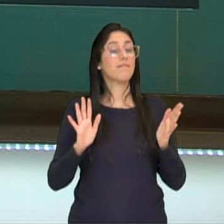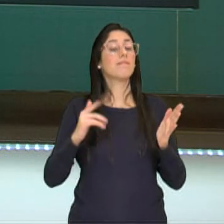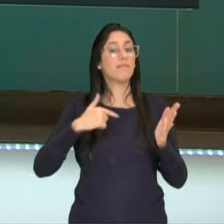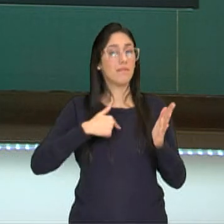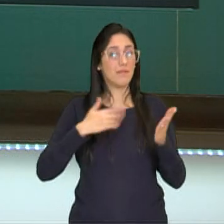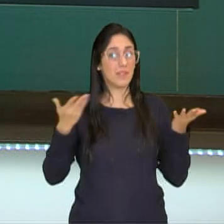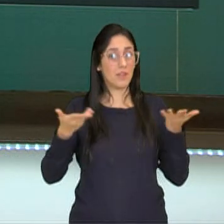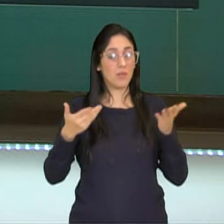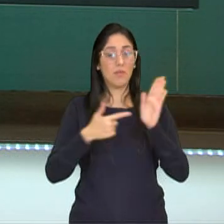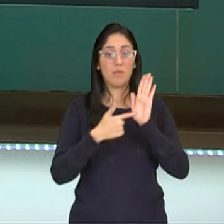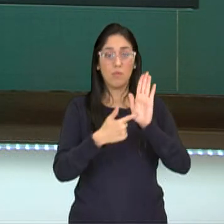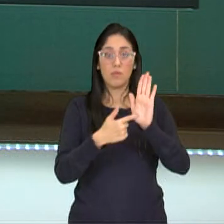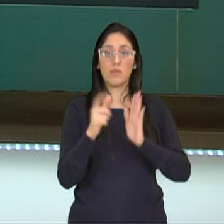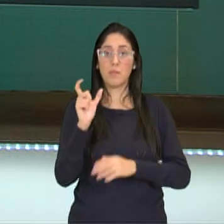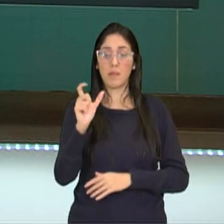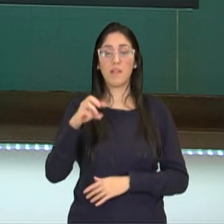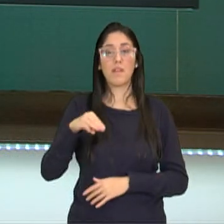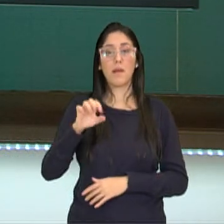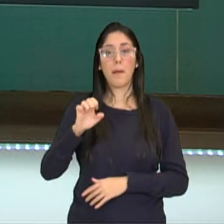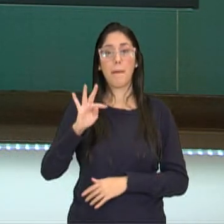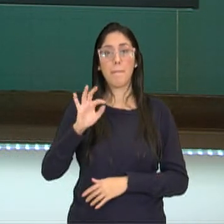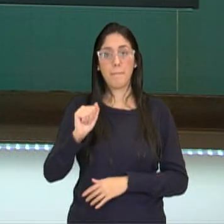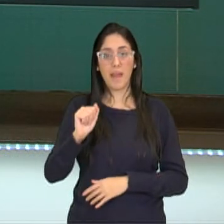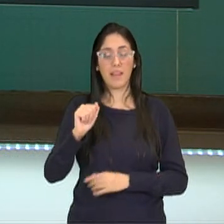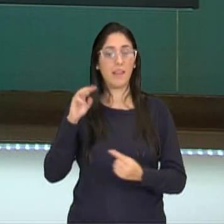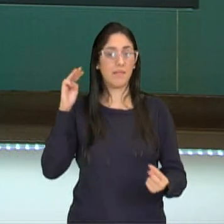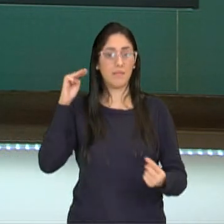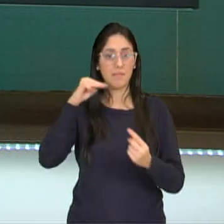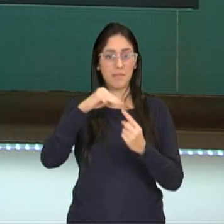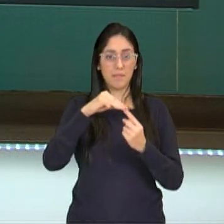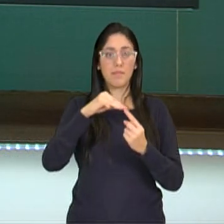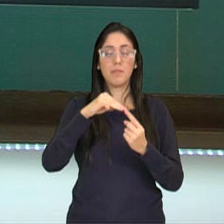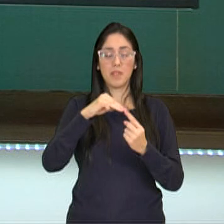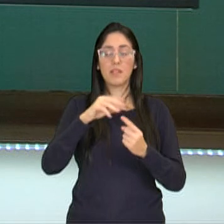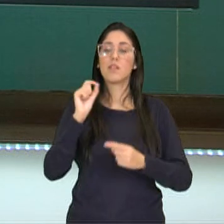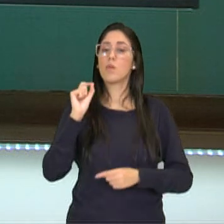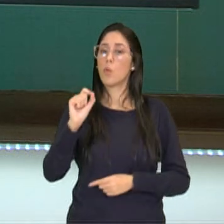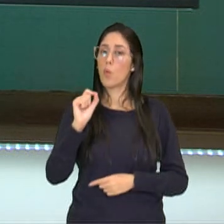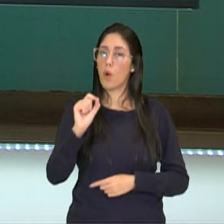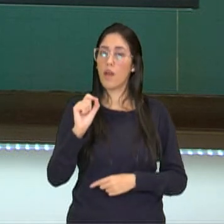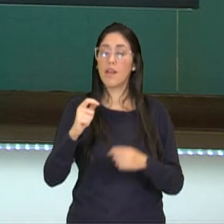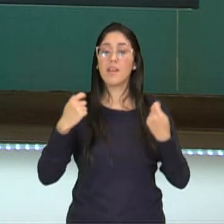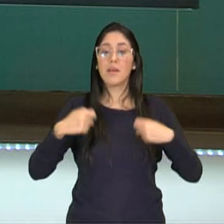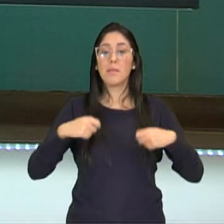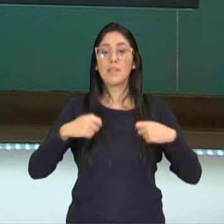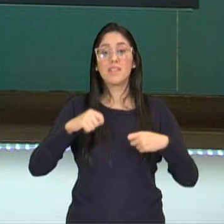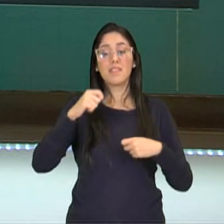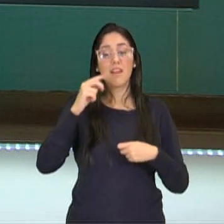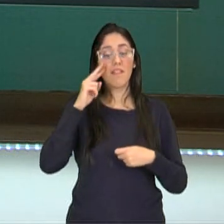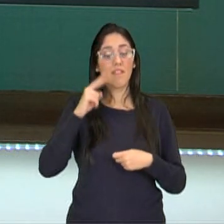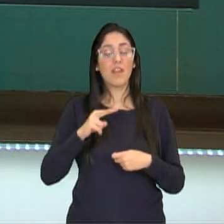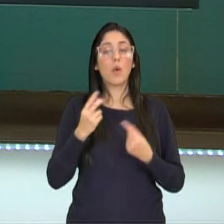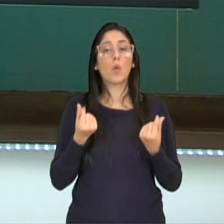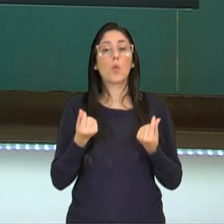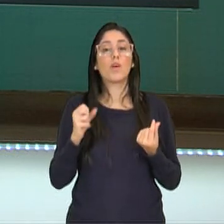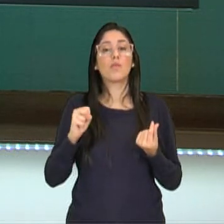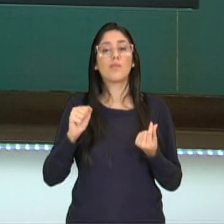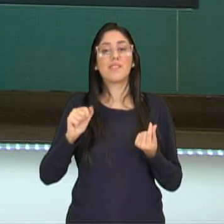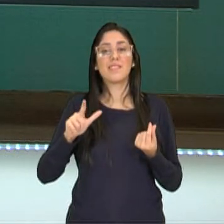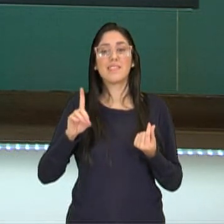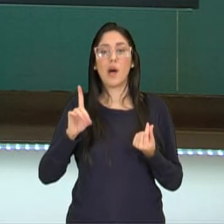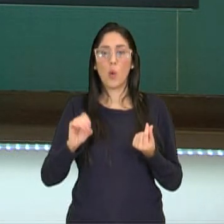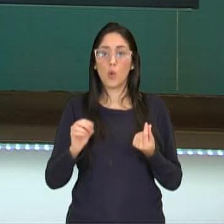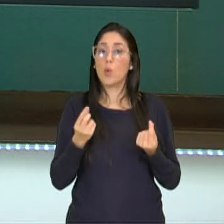nós vamos chegar, né? Que é as metas. Mas para a gente chegar nessas metas, eu primeiro tenho que ver o saldo. O saldo vai ser exatamente